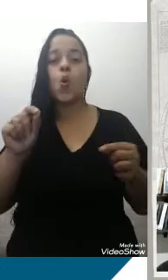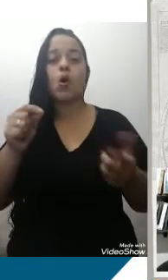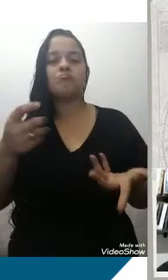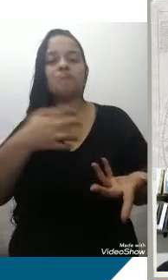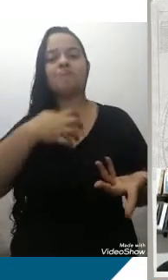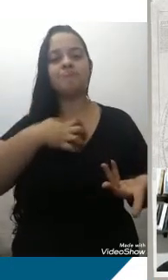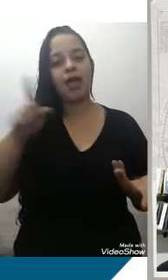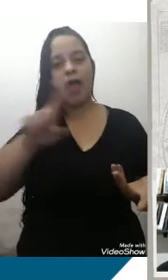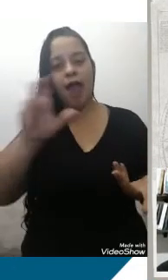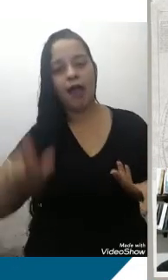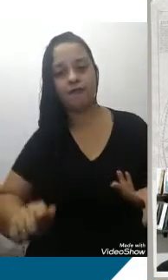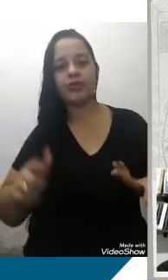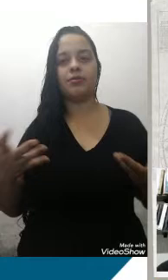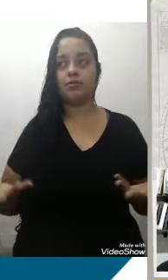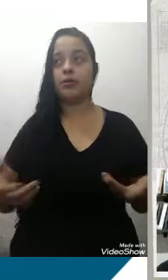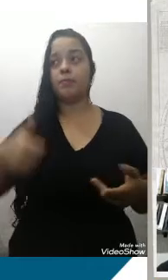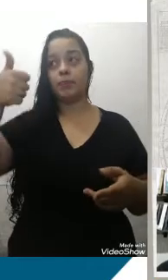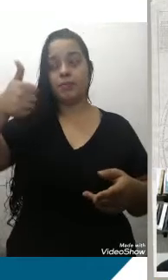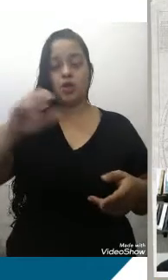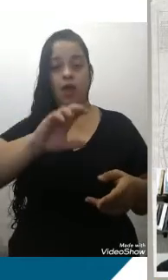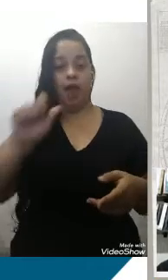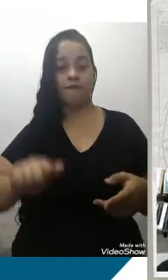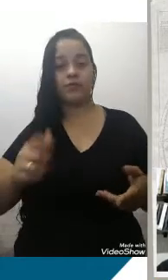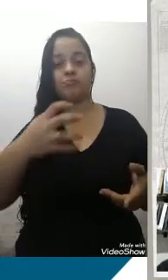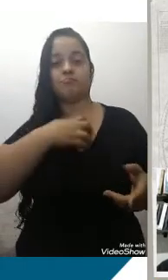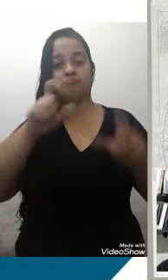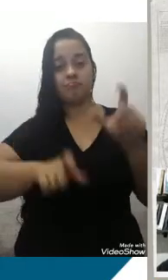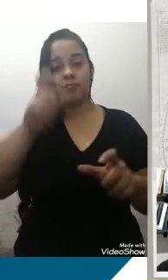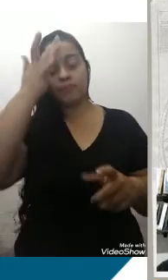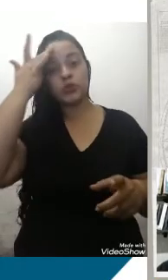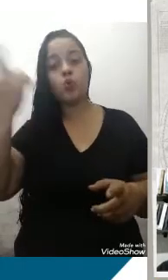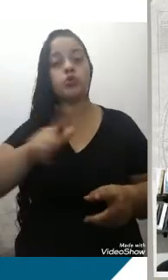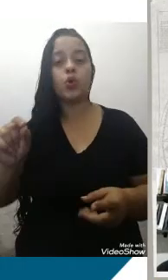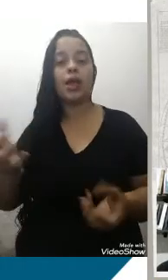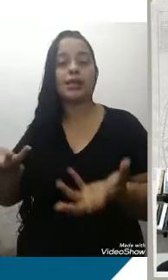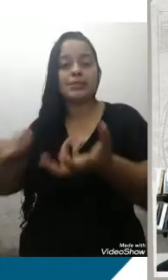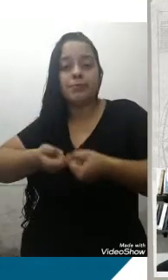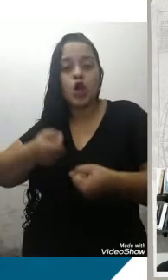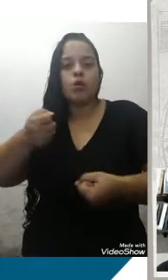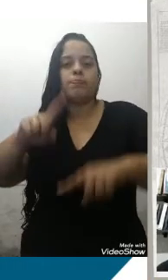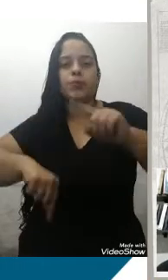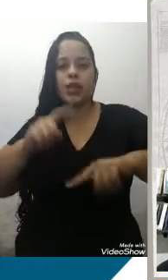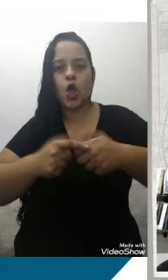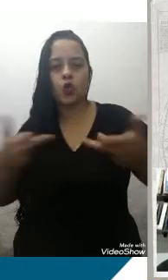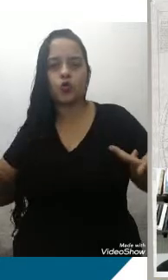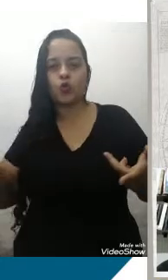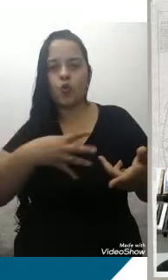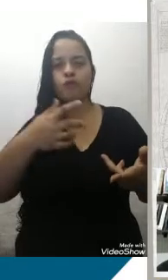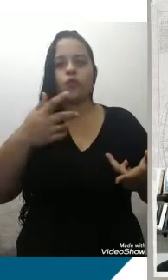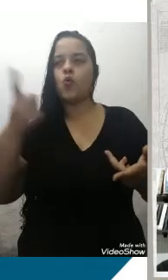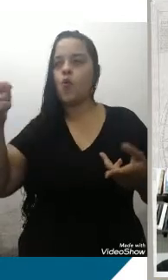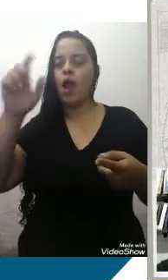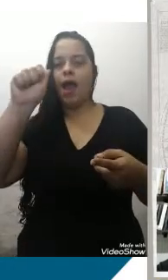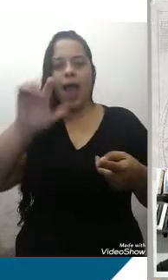a relação com os europeus? Primeiro, o acesso a novos produtos que eram trazidos da América, da Ásia, enfim,